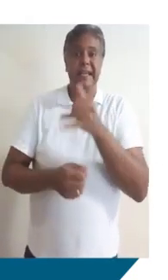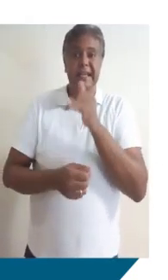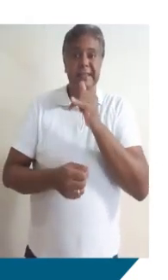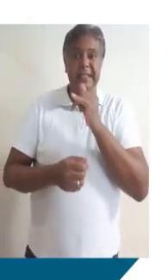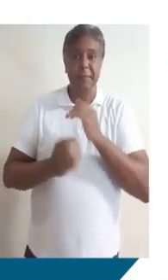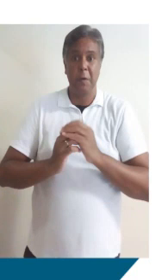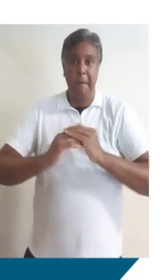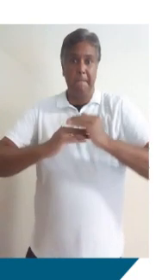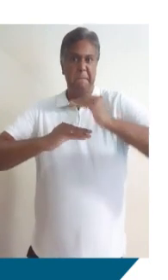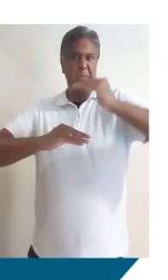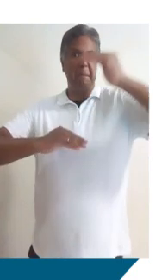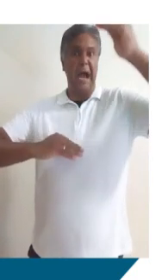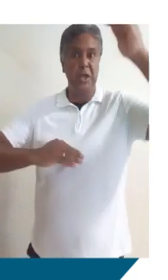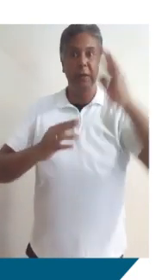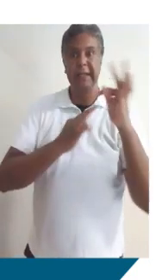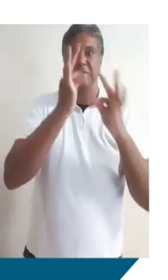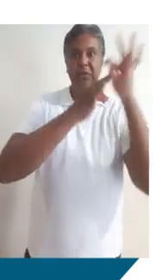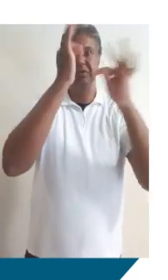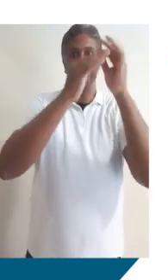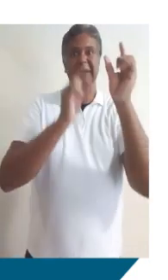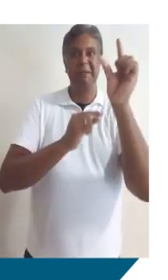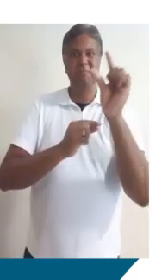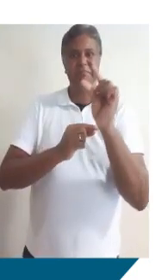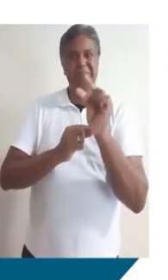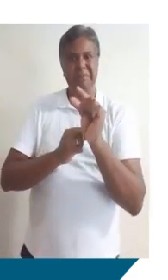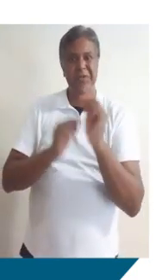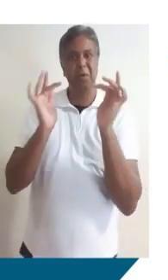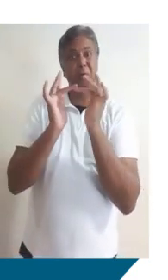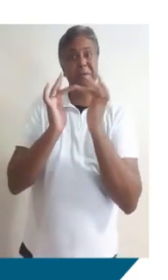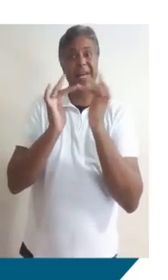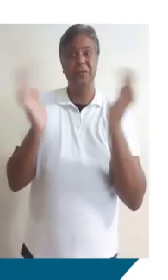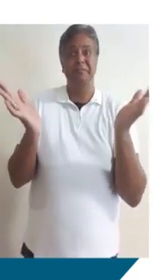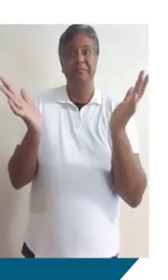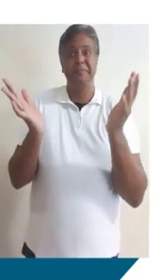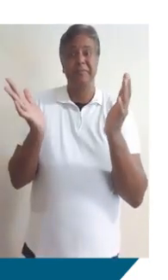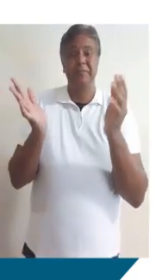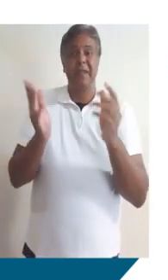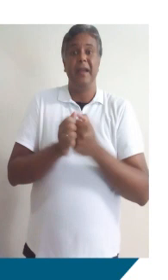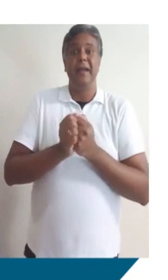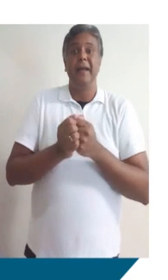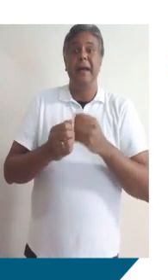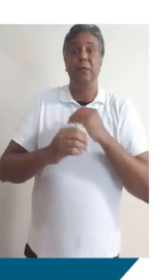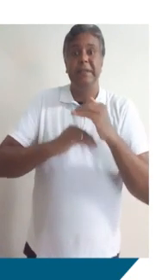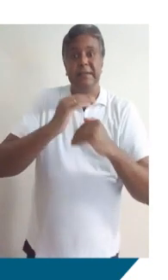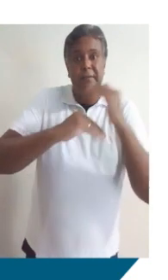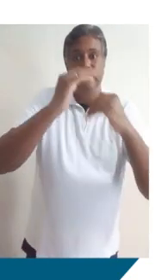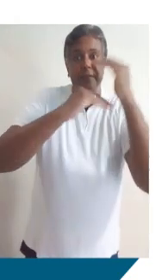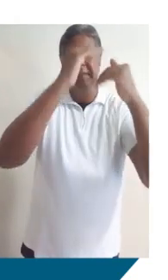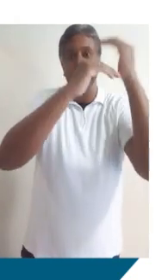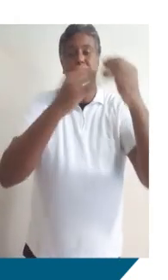maior a desumanização. Isso não deve ser um desafio para a gente, já que a gente sabe qual é a função do desenvolvimento.